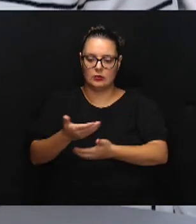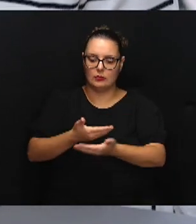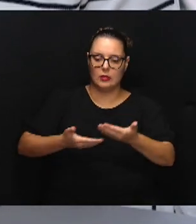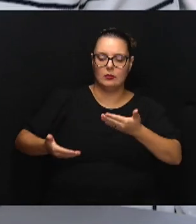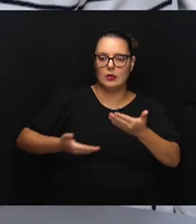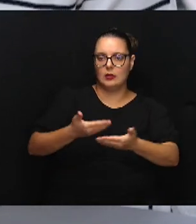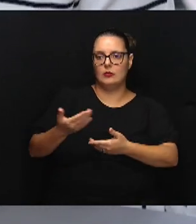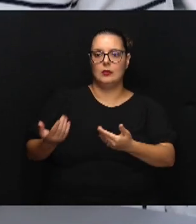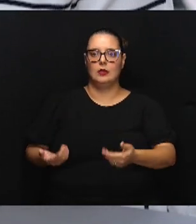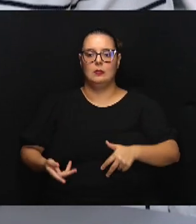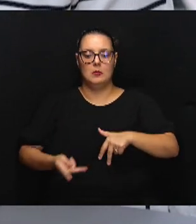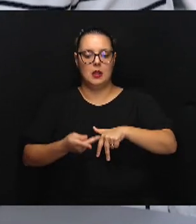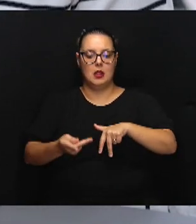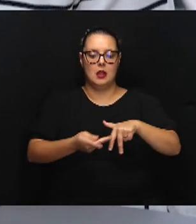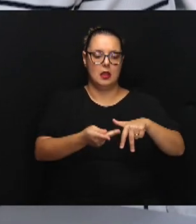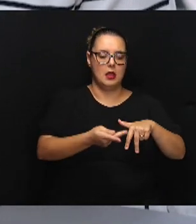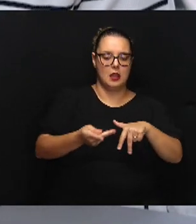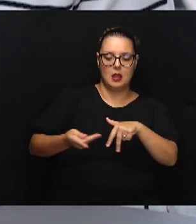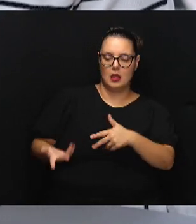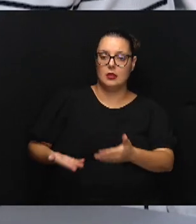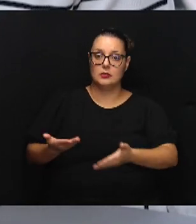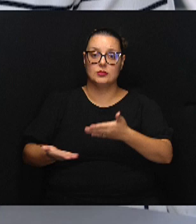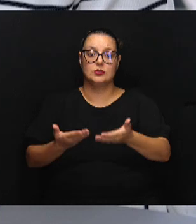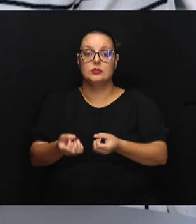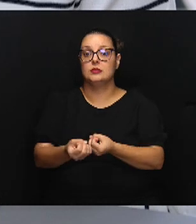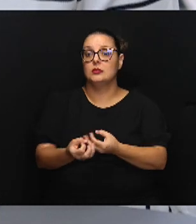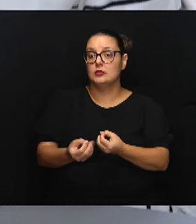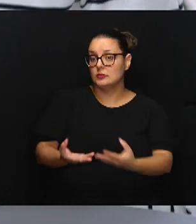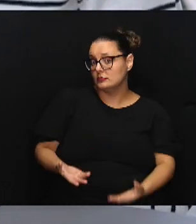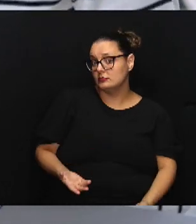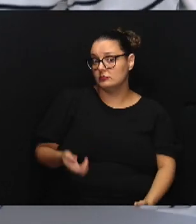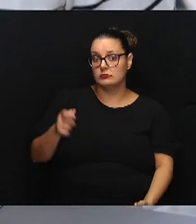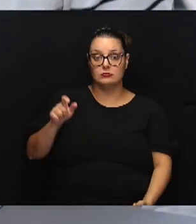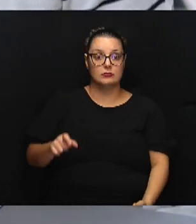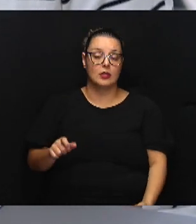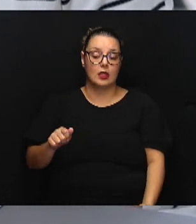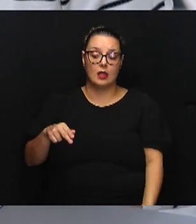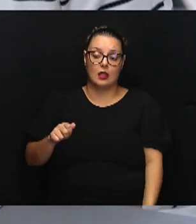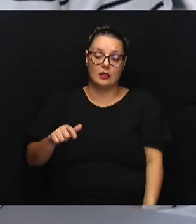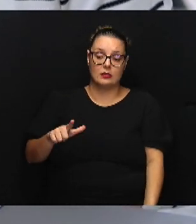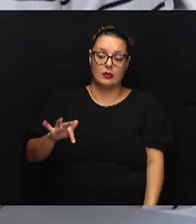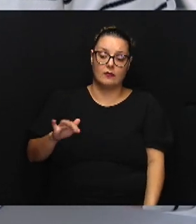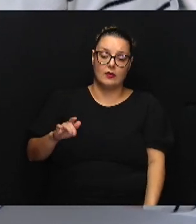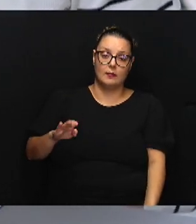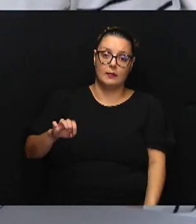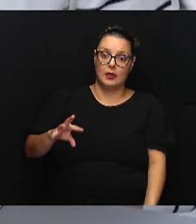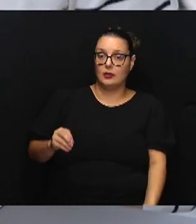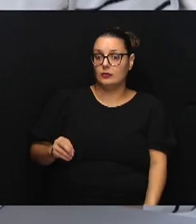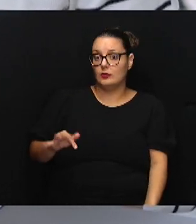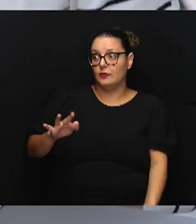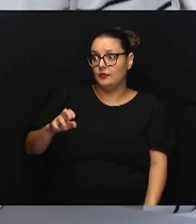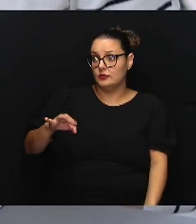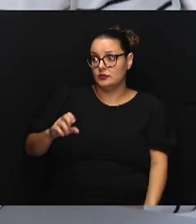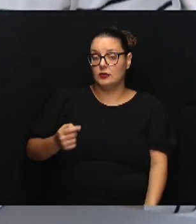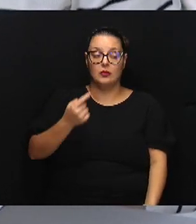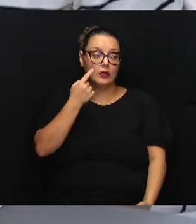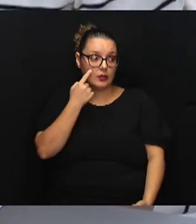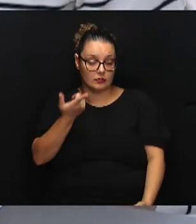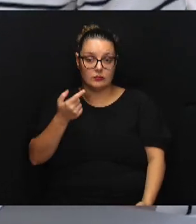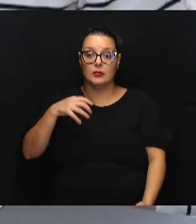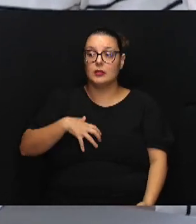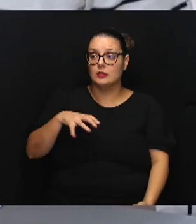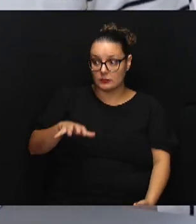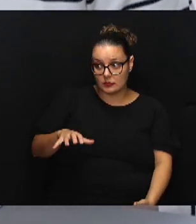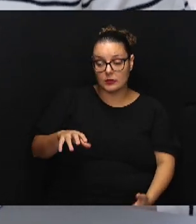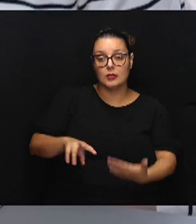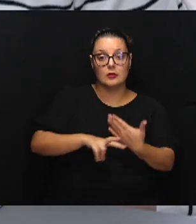de discurso, de lidar com dados, alguém que seja analfabeto funcional. Olha só, então, essa situação também impacta o